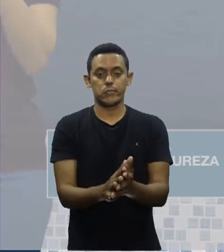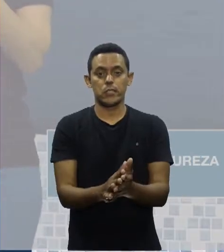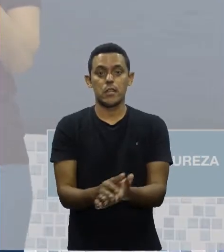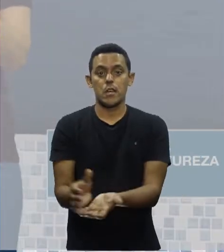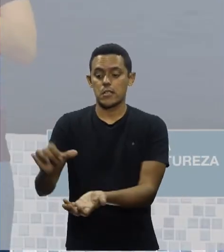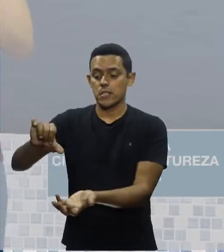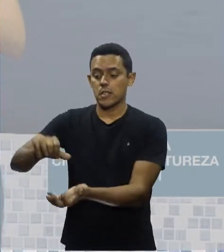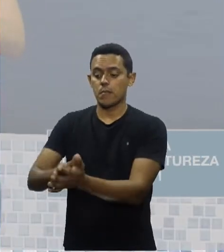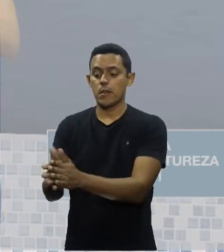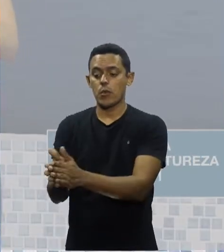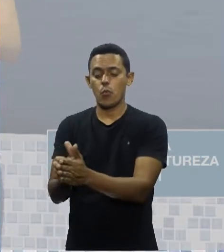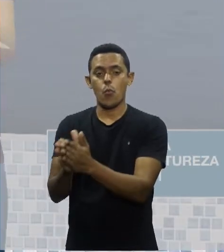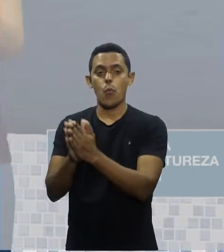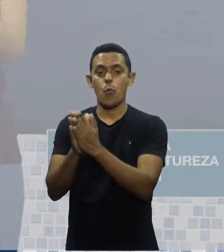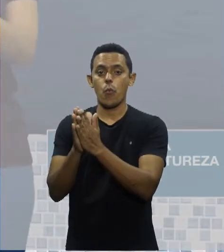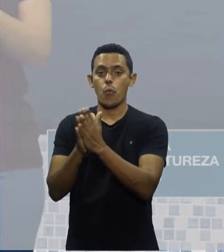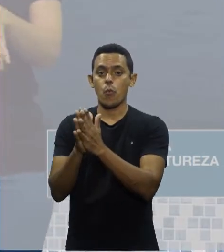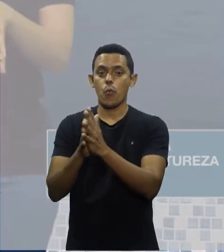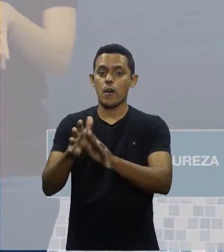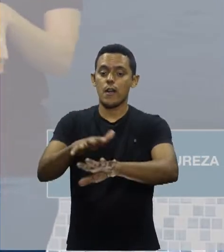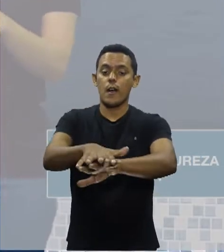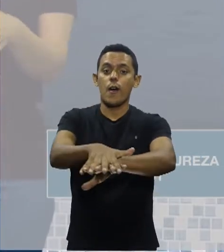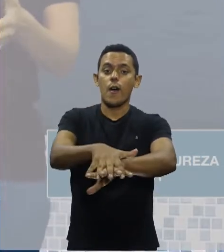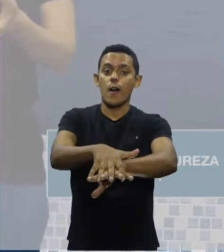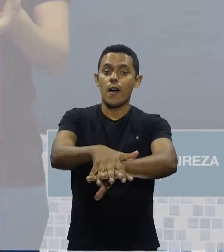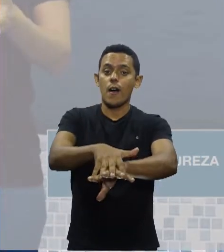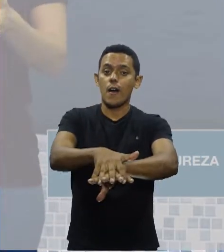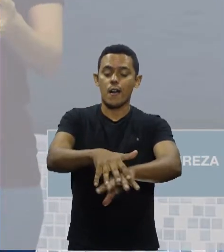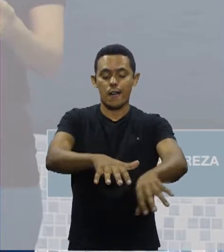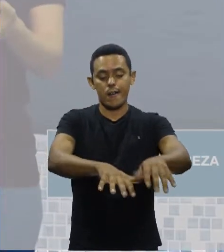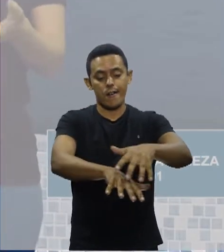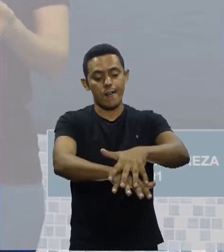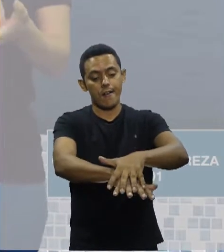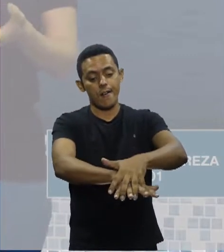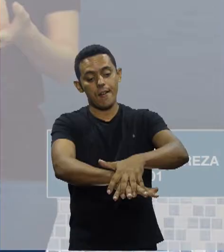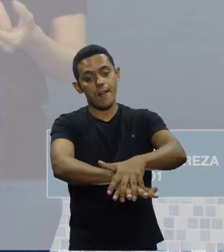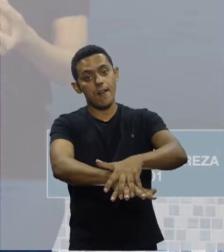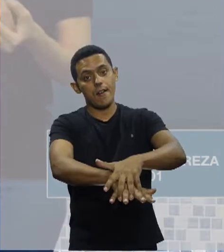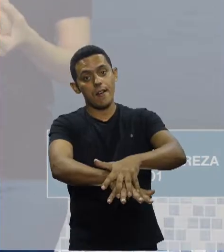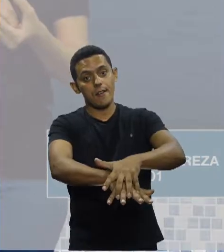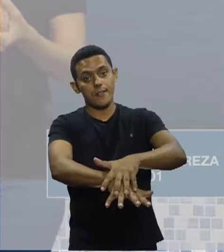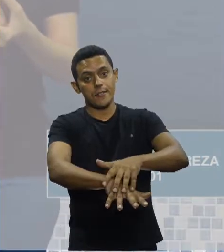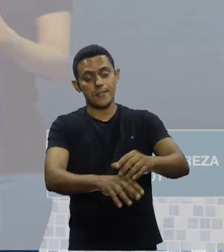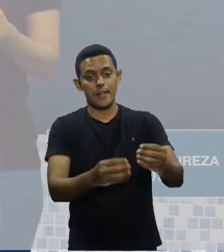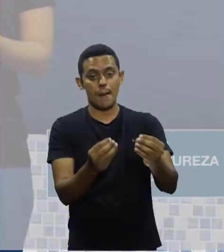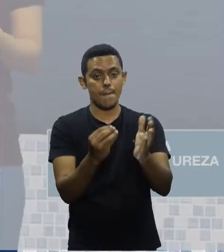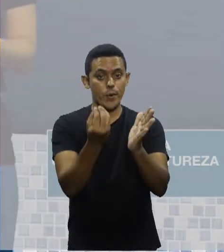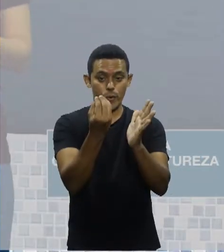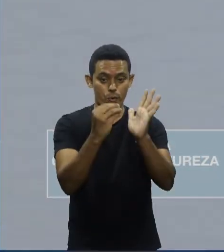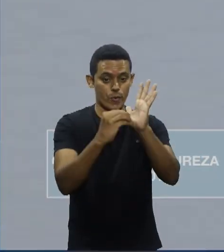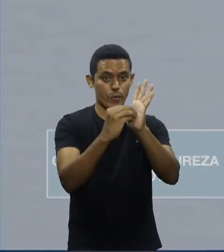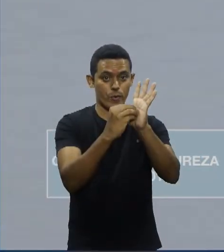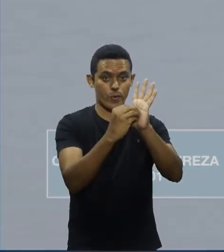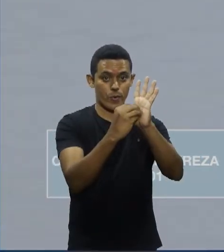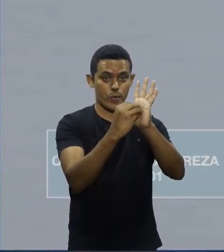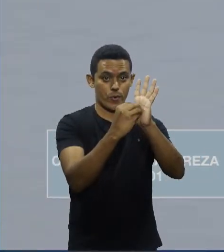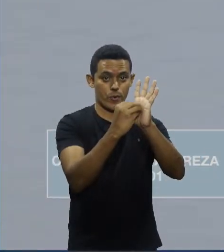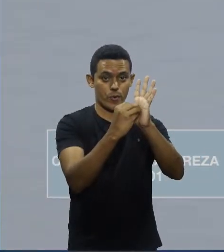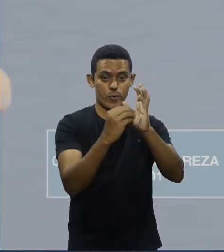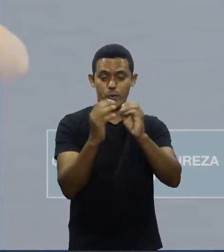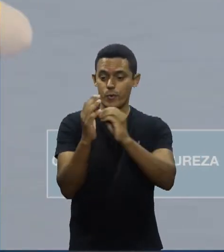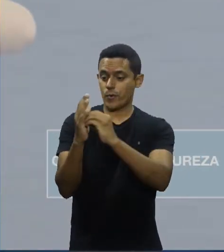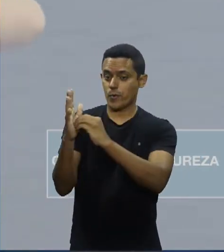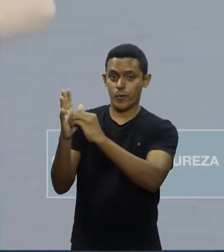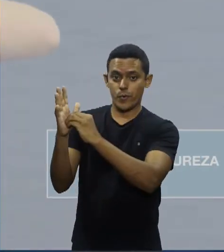esfregar as palmas, esfregar entre os dedos, esfregar a ponta dos dedos na palma, esfregar o